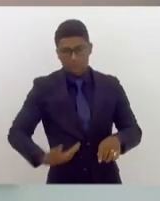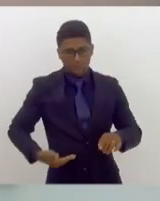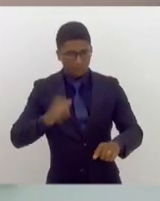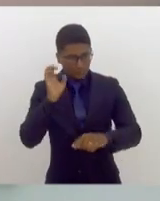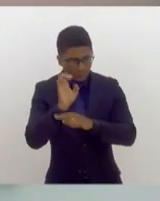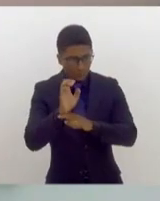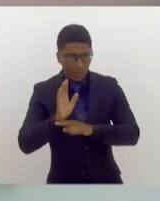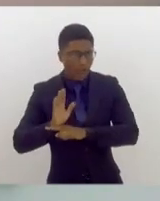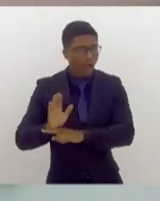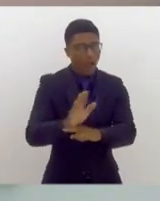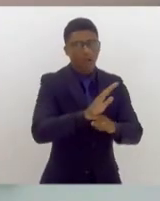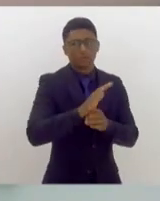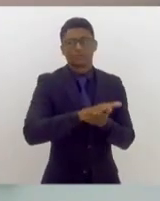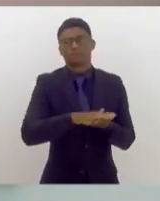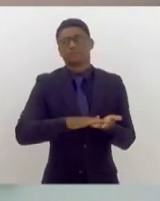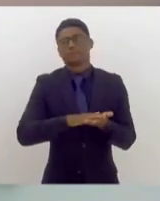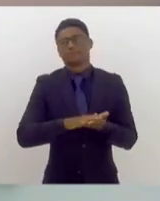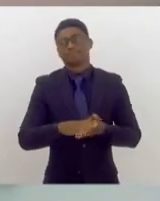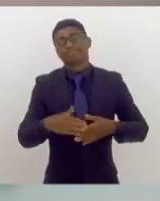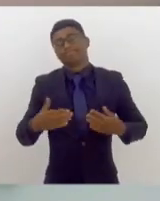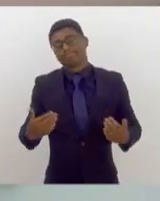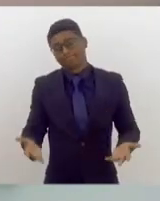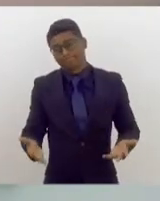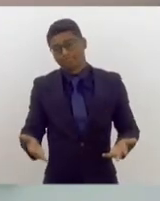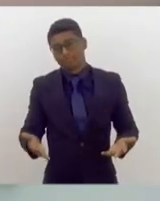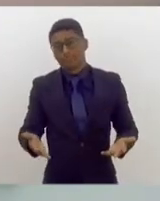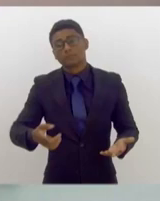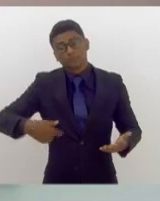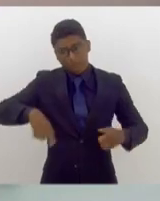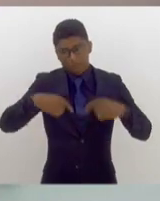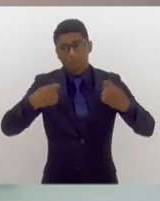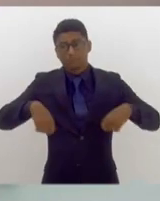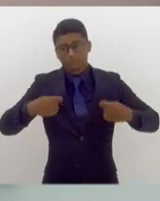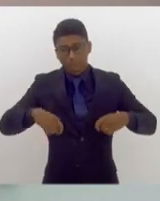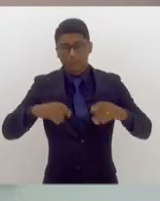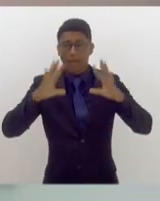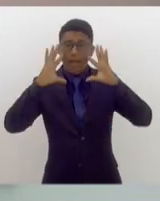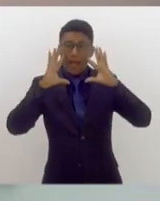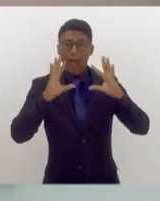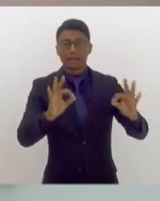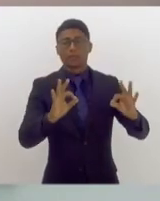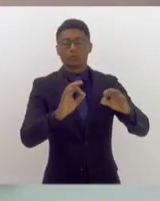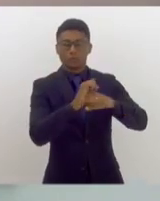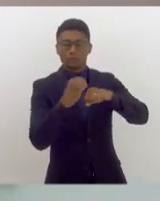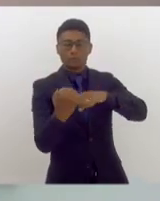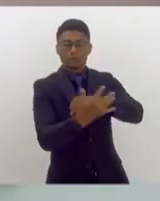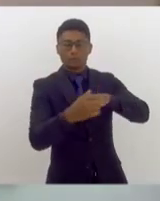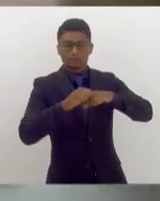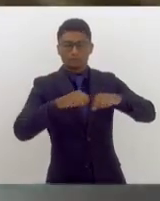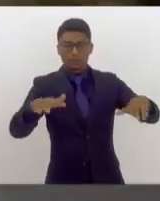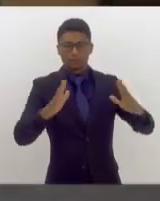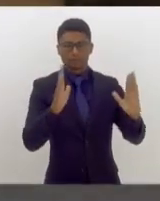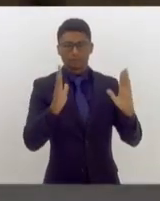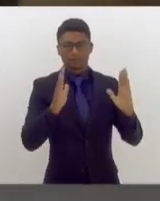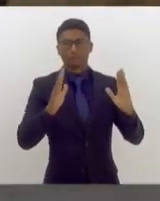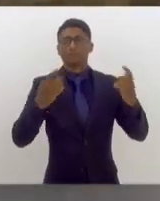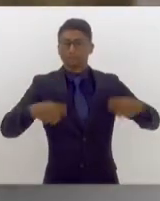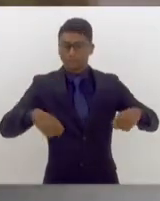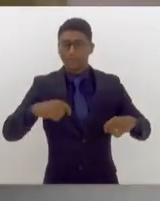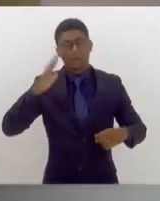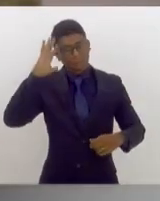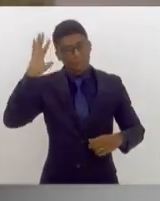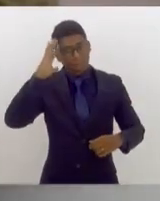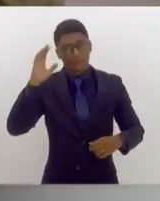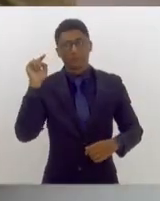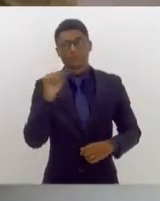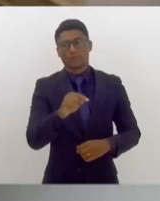possível deixar de olhar o impacto da pandemia quando pensarmos aí no plano estadual de educação.